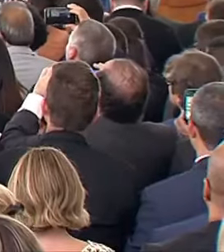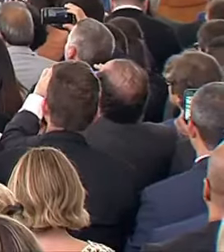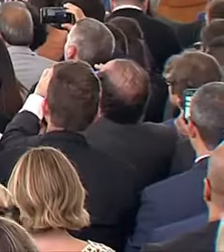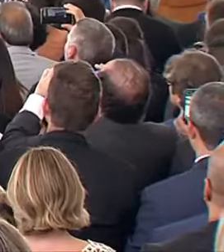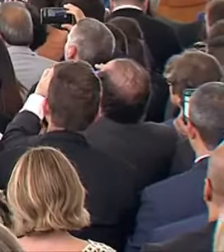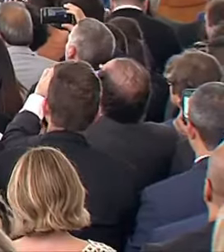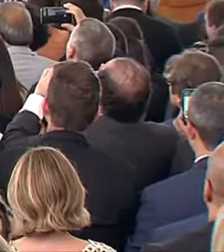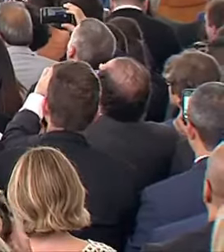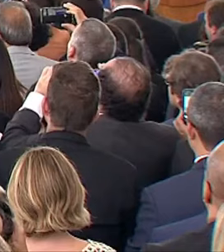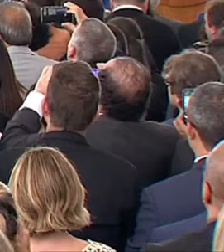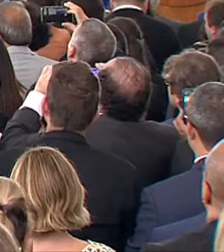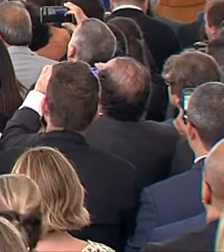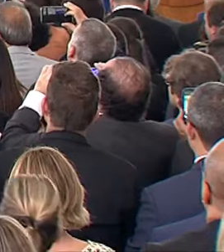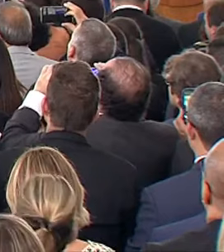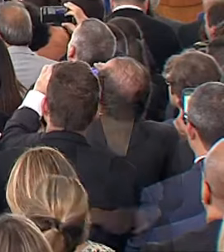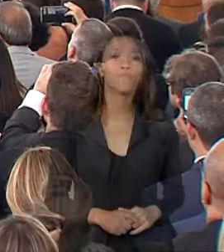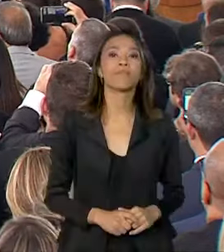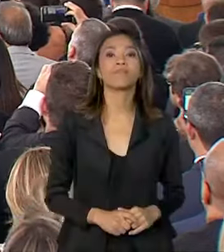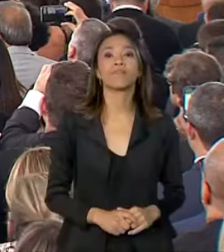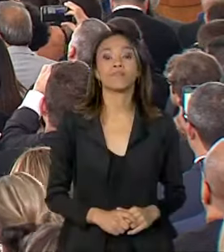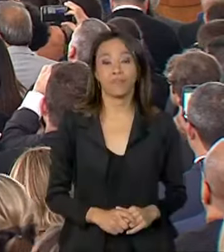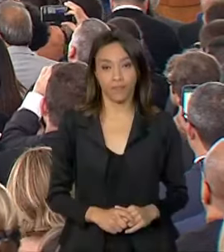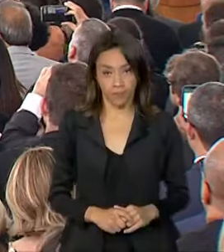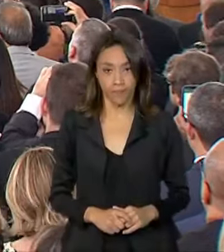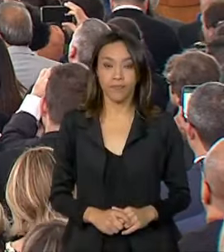Esquecer aqui. Bem,